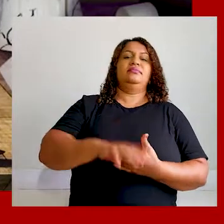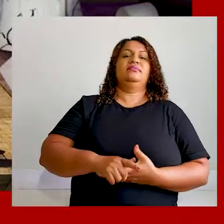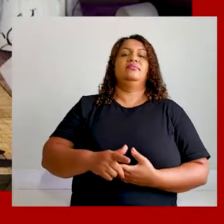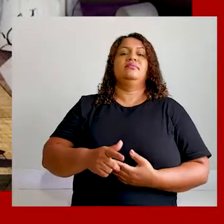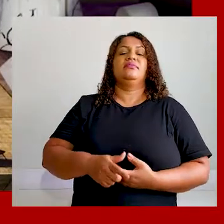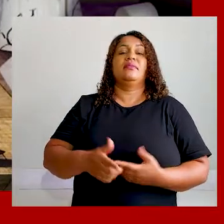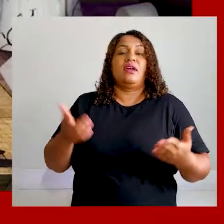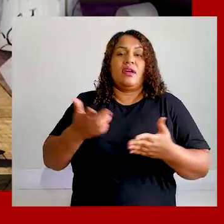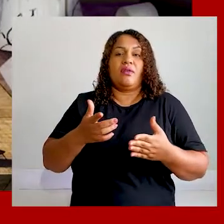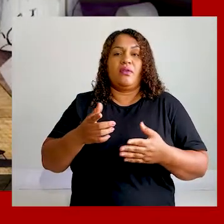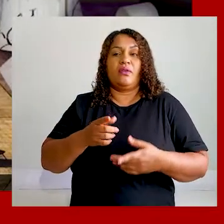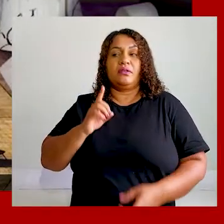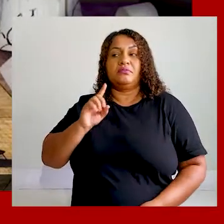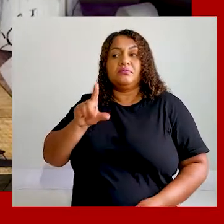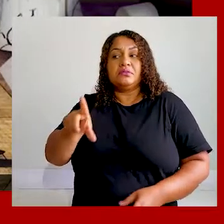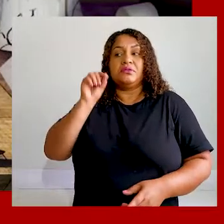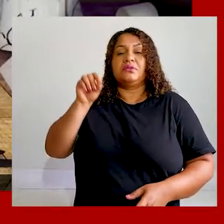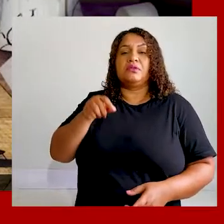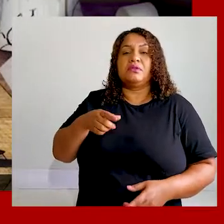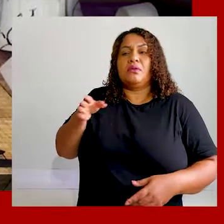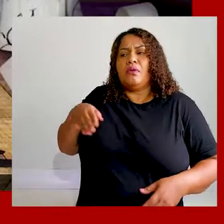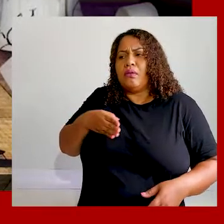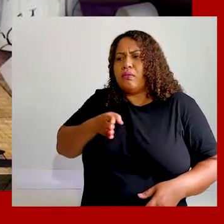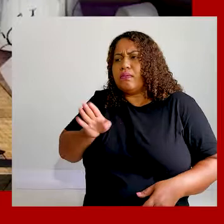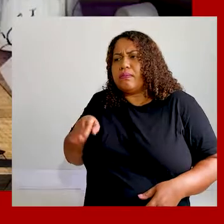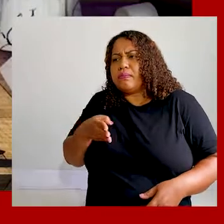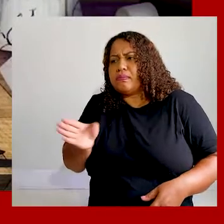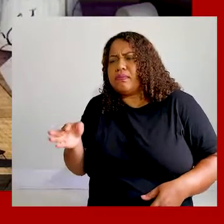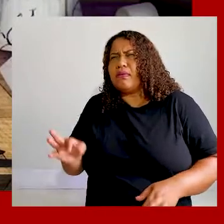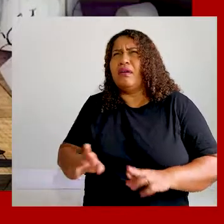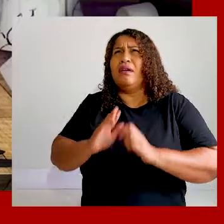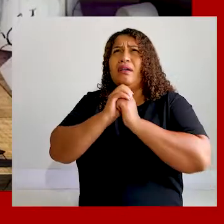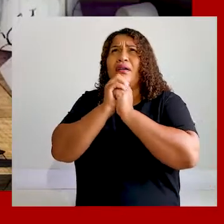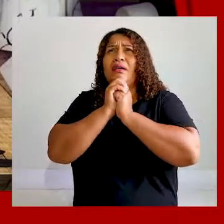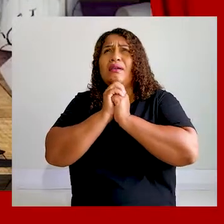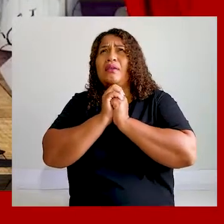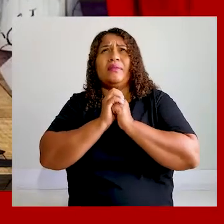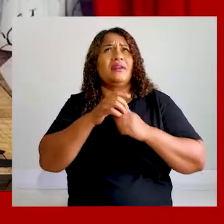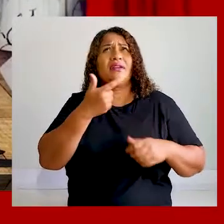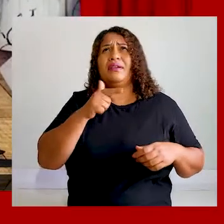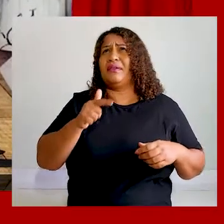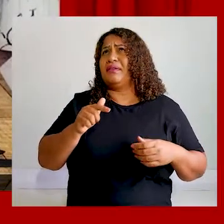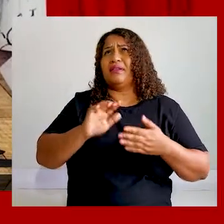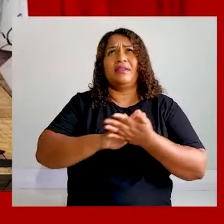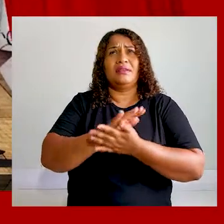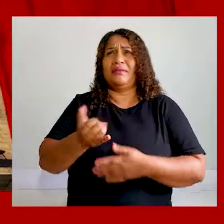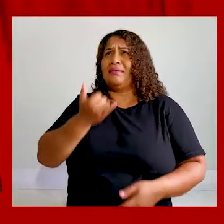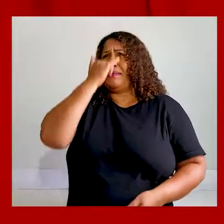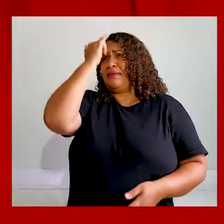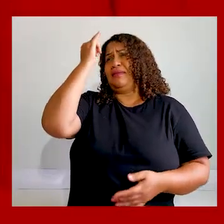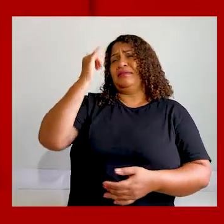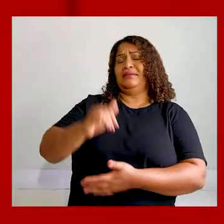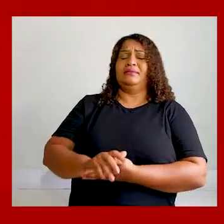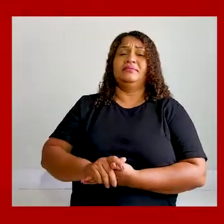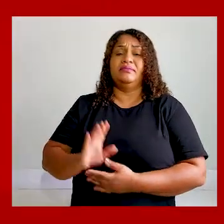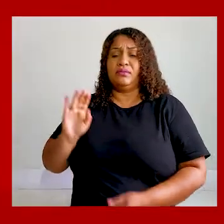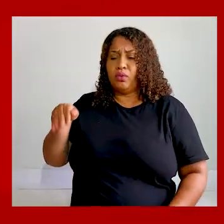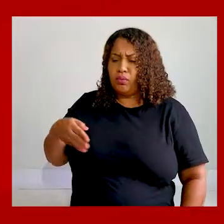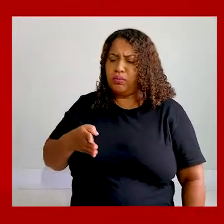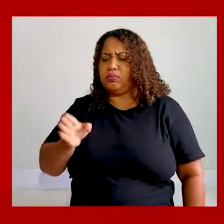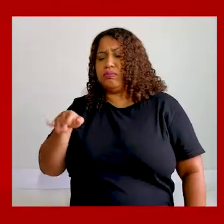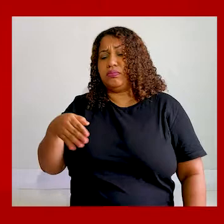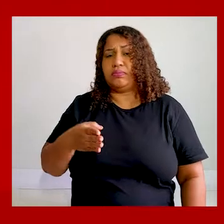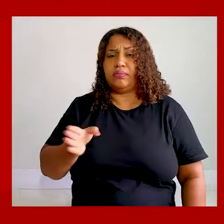uma vez o rumo do norte e rezou para não cometer nenhum outro engano.